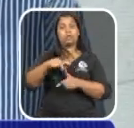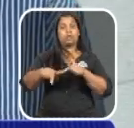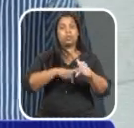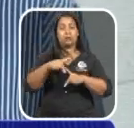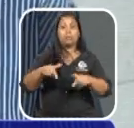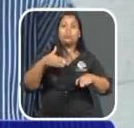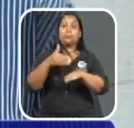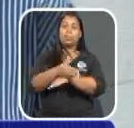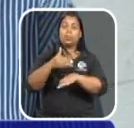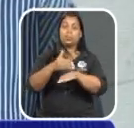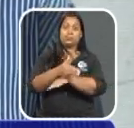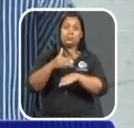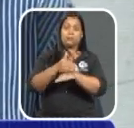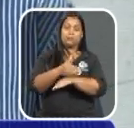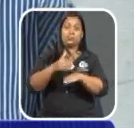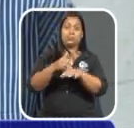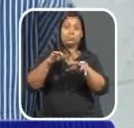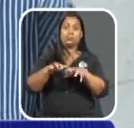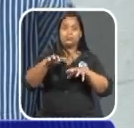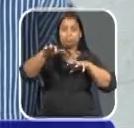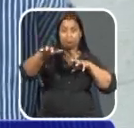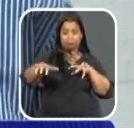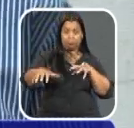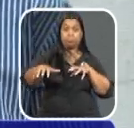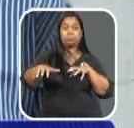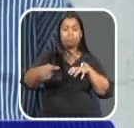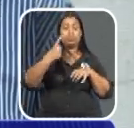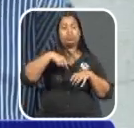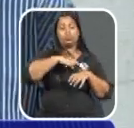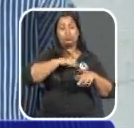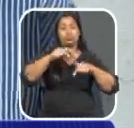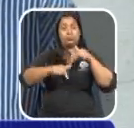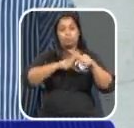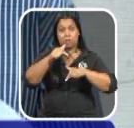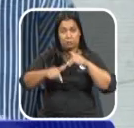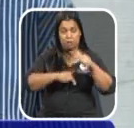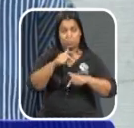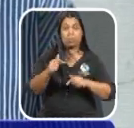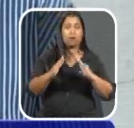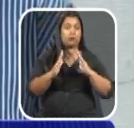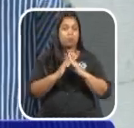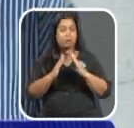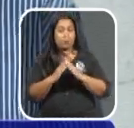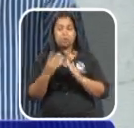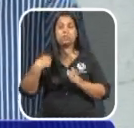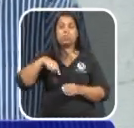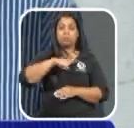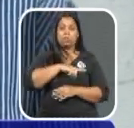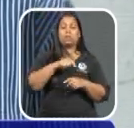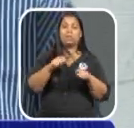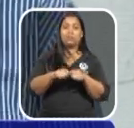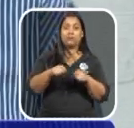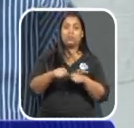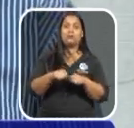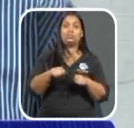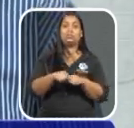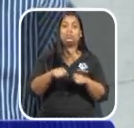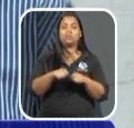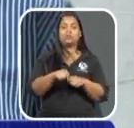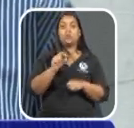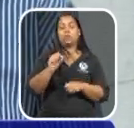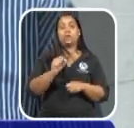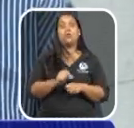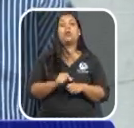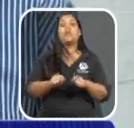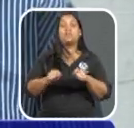e participando das sessões online do nosso trabalho, da nossa casa, onde nós possamos estar para que podemos fazer a nossa função, que é a